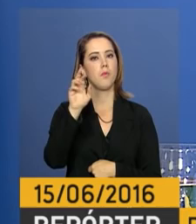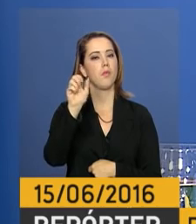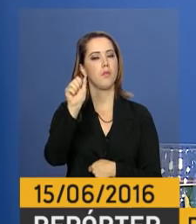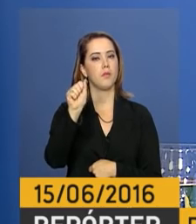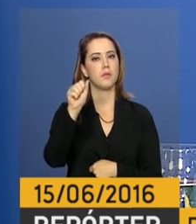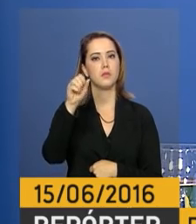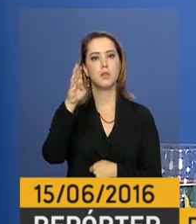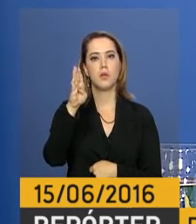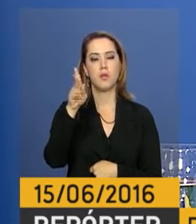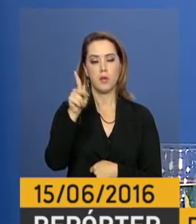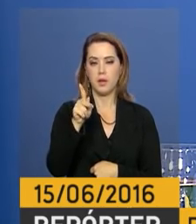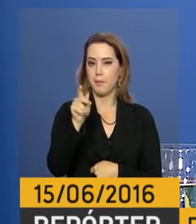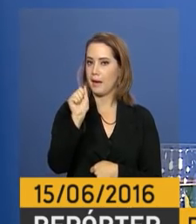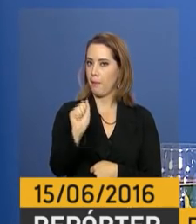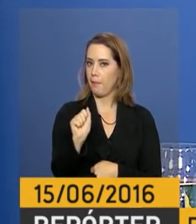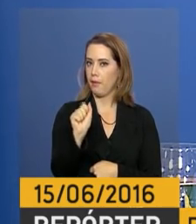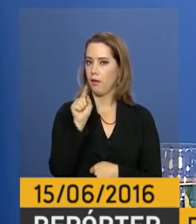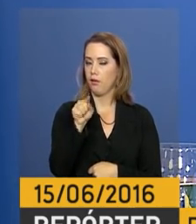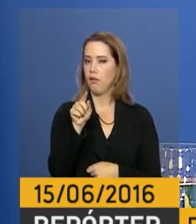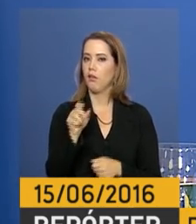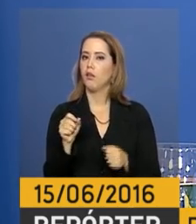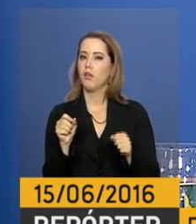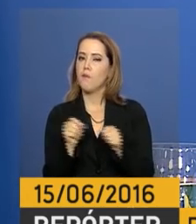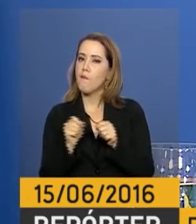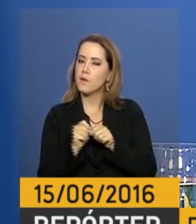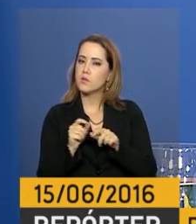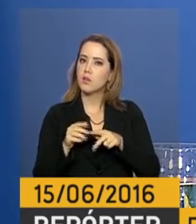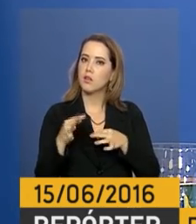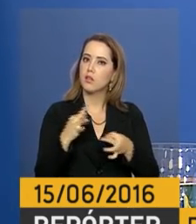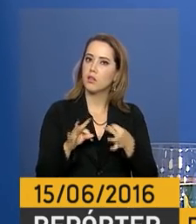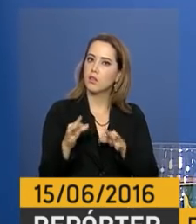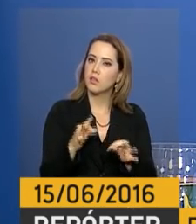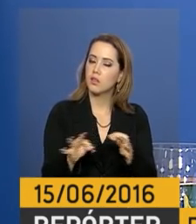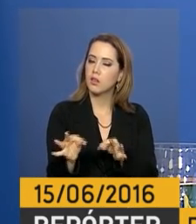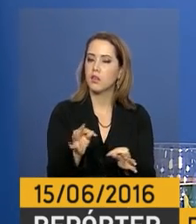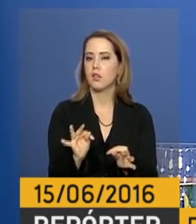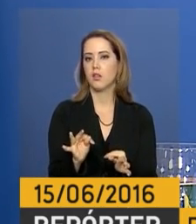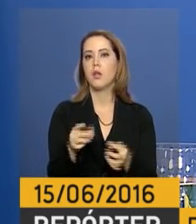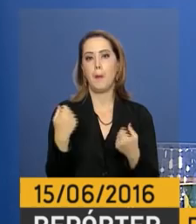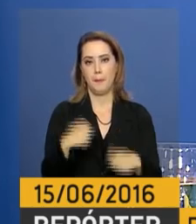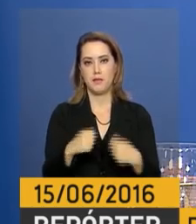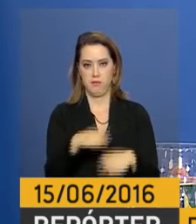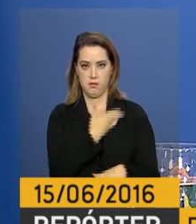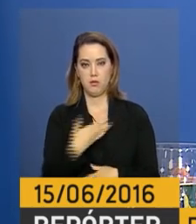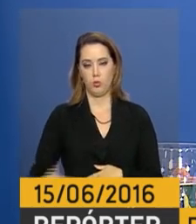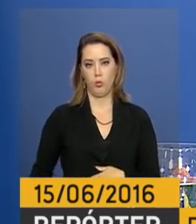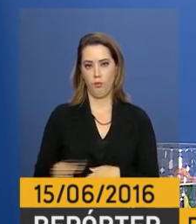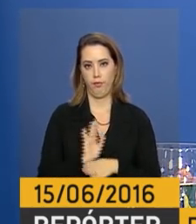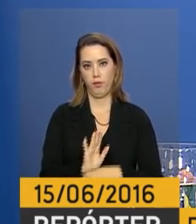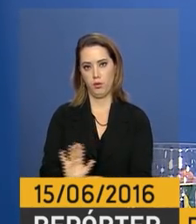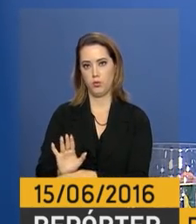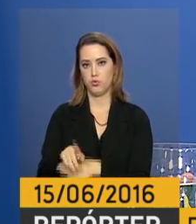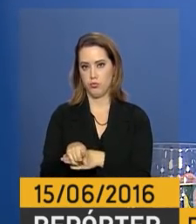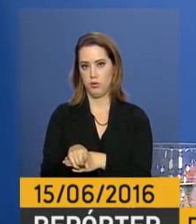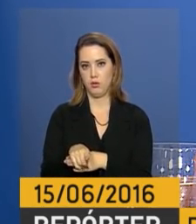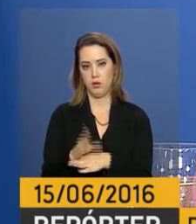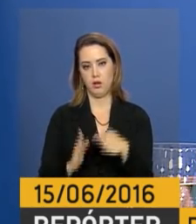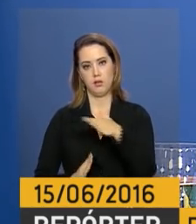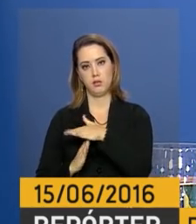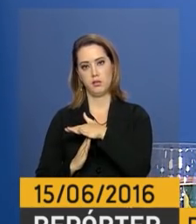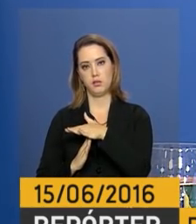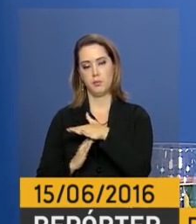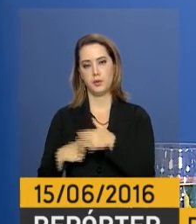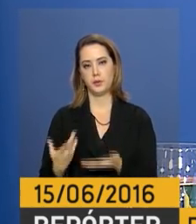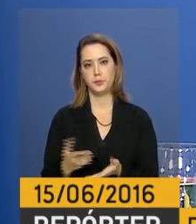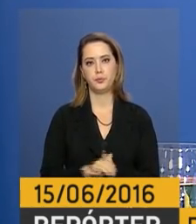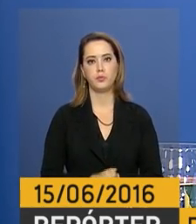basicamente produtora de tecnologia. Mas na realidade, ah, o, a pergunta que poderia haver é o seguinte: